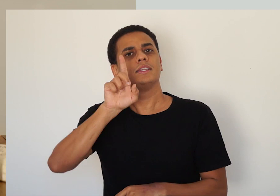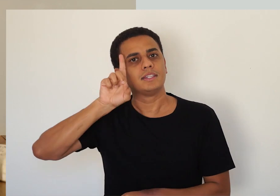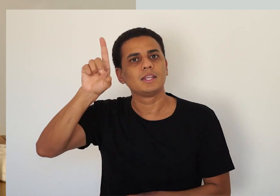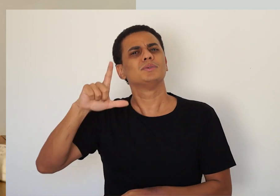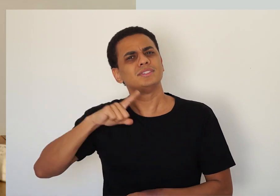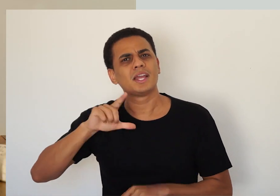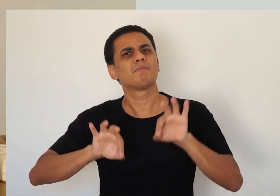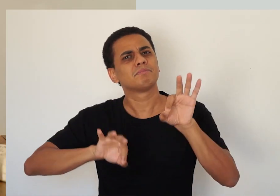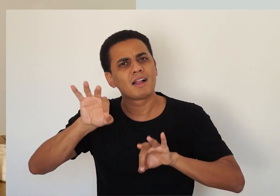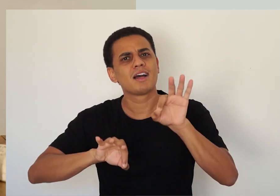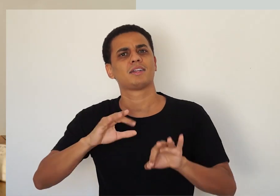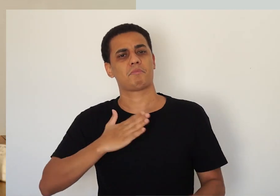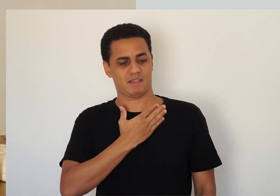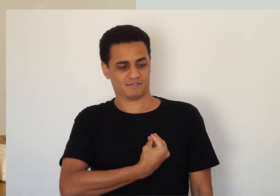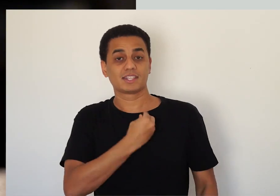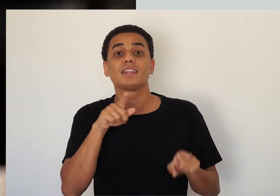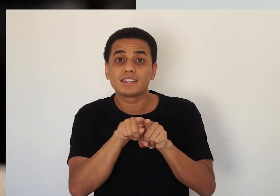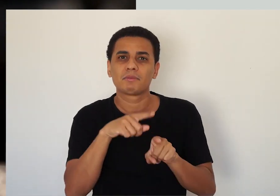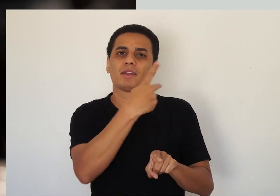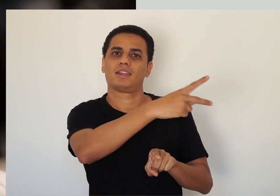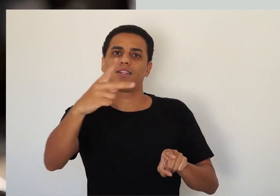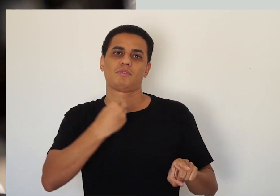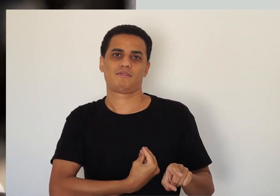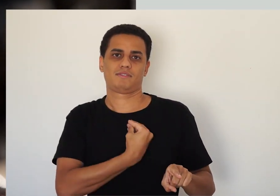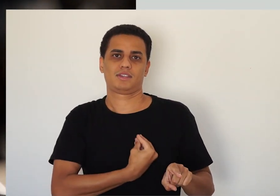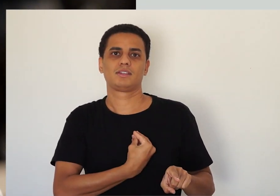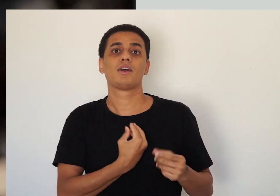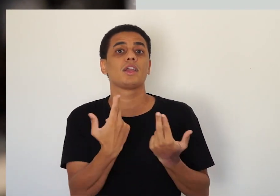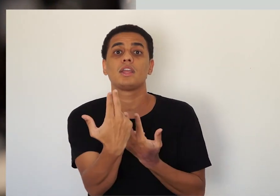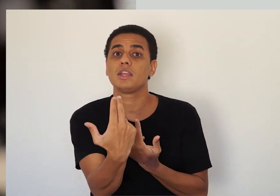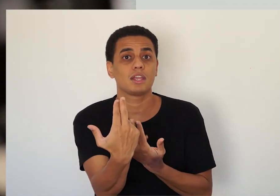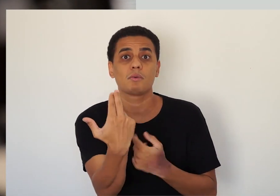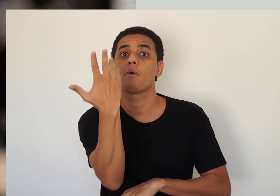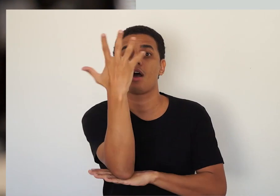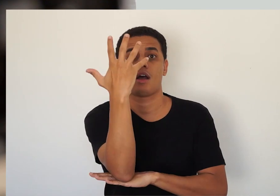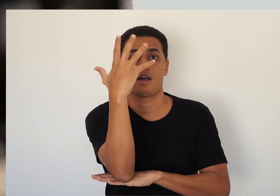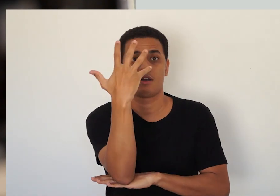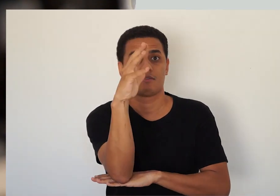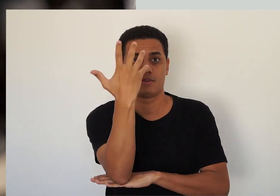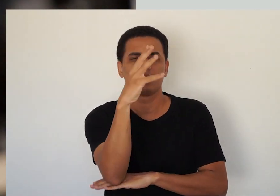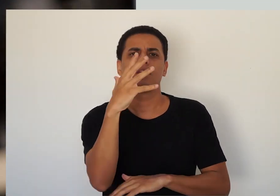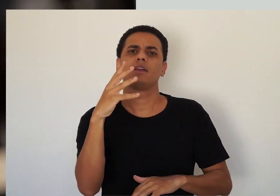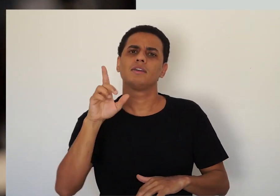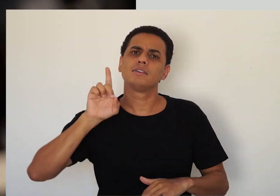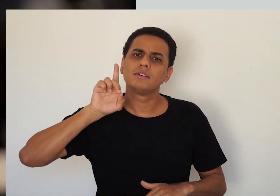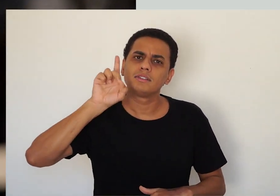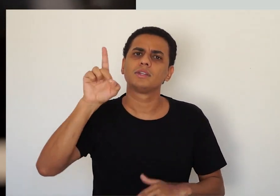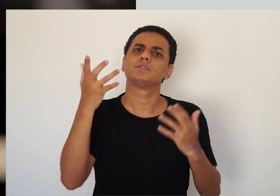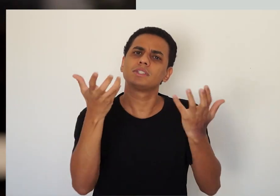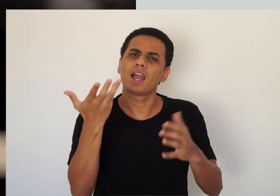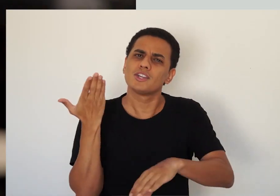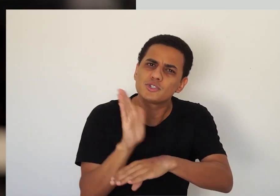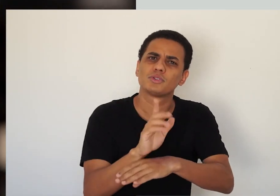Deus tem isso para a minha vida e para a sua vida. Nós somos essa árvore que Deus está permitindo que o vento